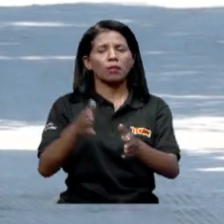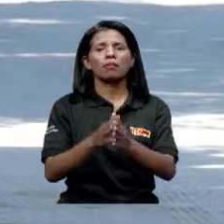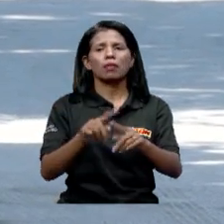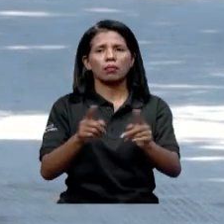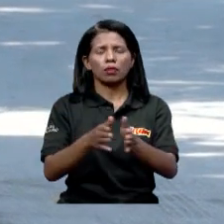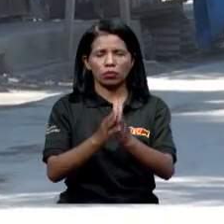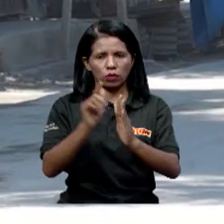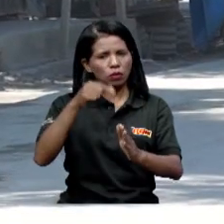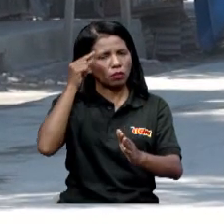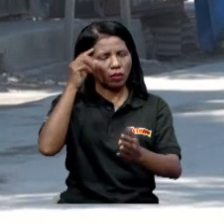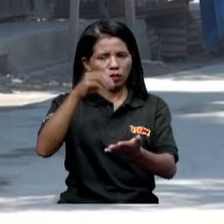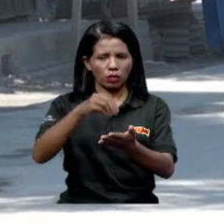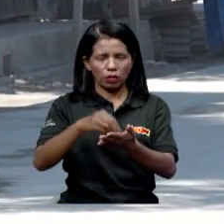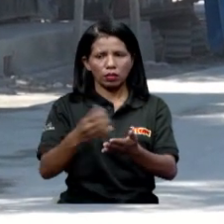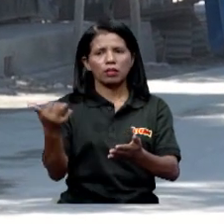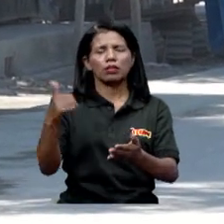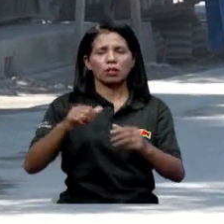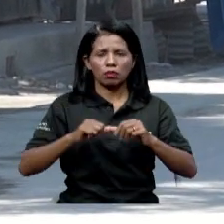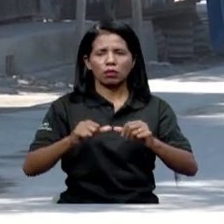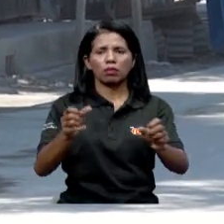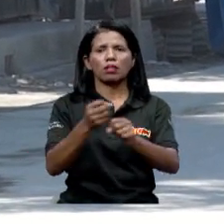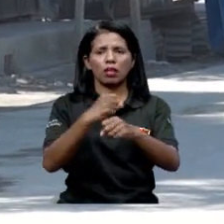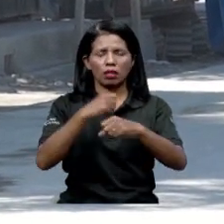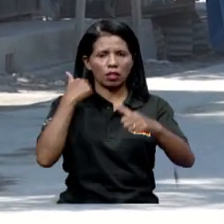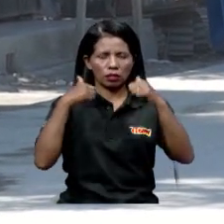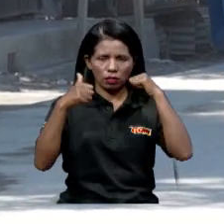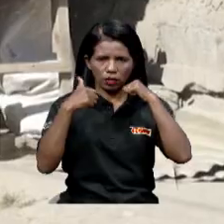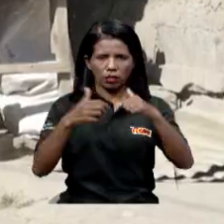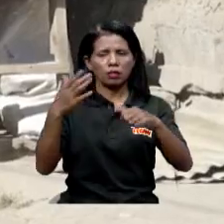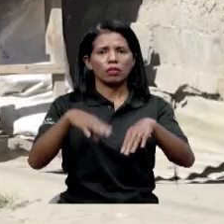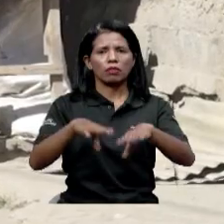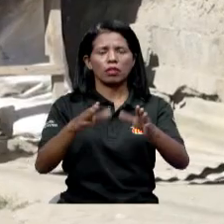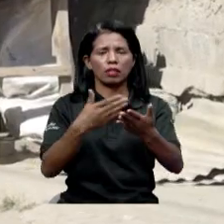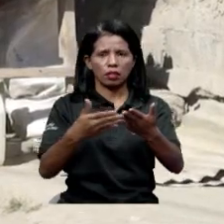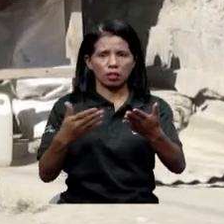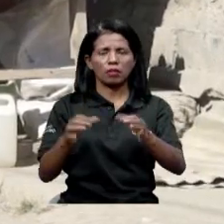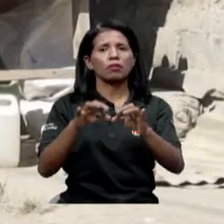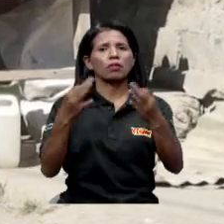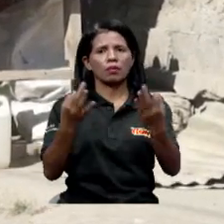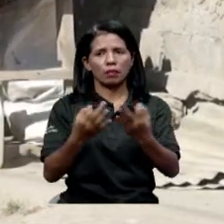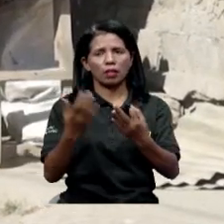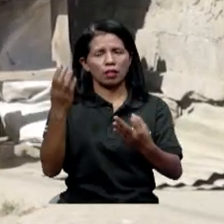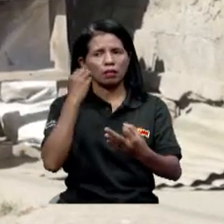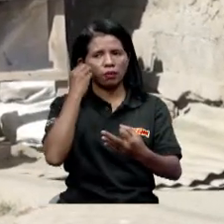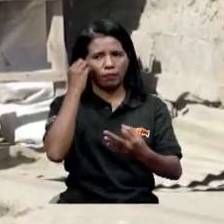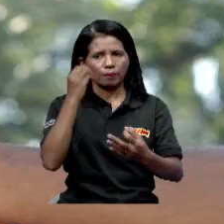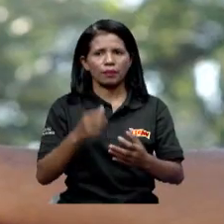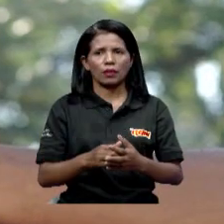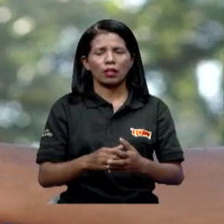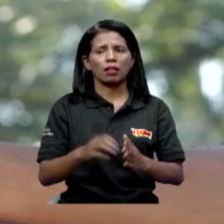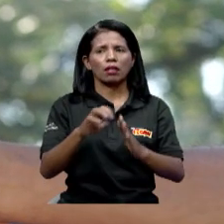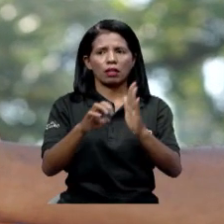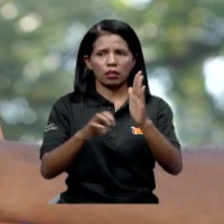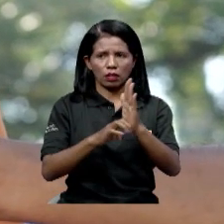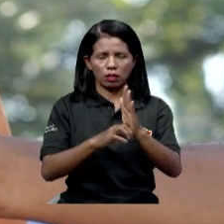atu cria condição atu sira continua halau atividade de negócio o sustenta família umalara. Taro tem que papá tem que pam tem